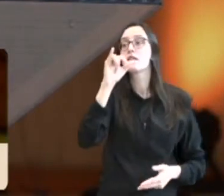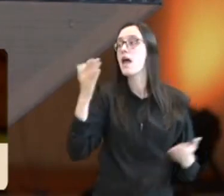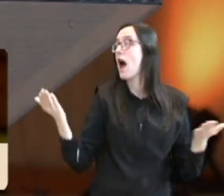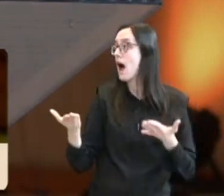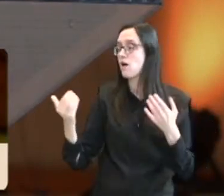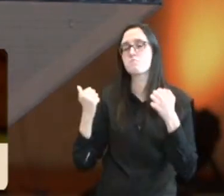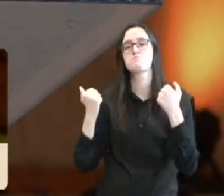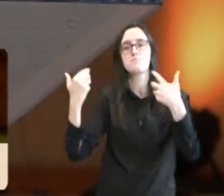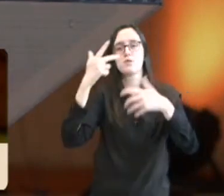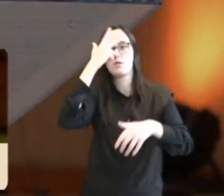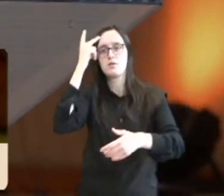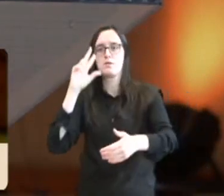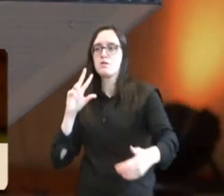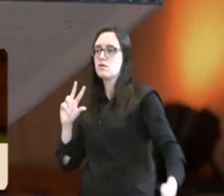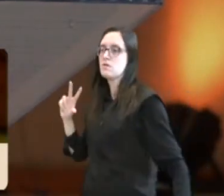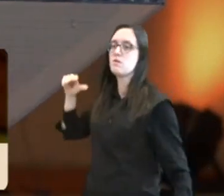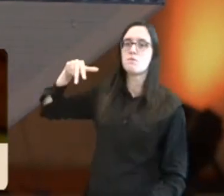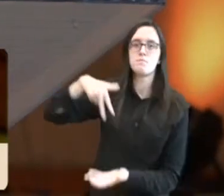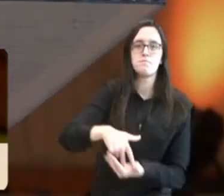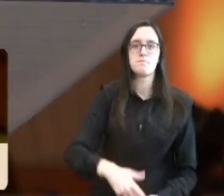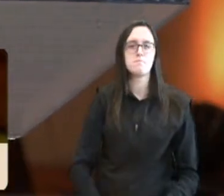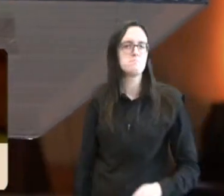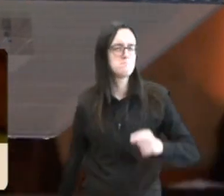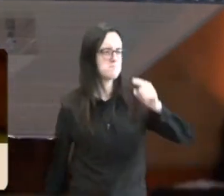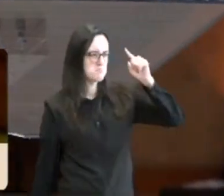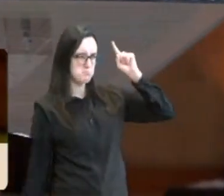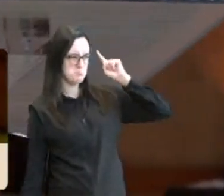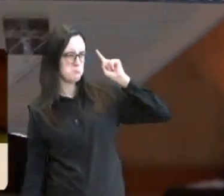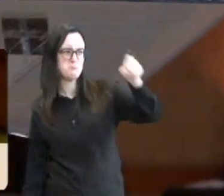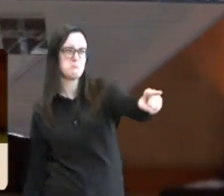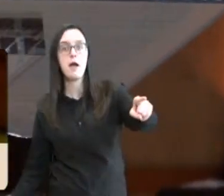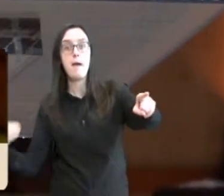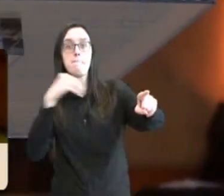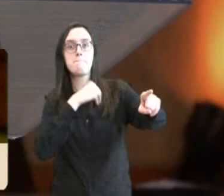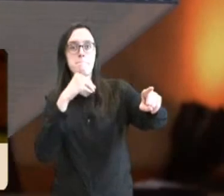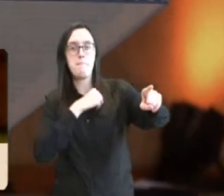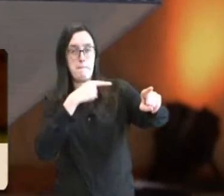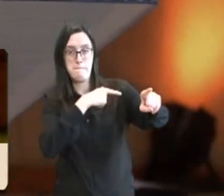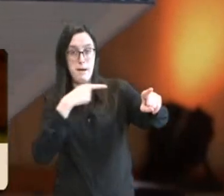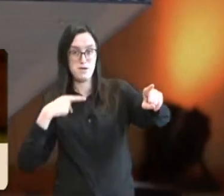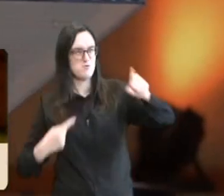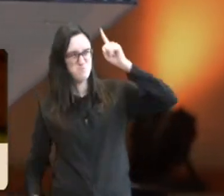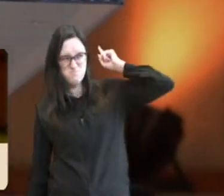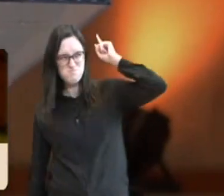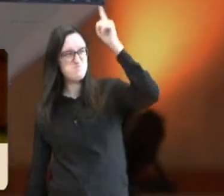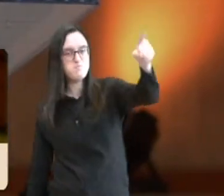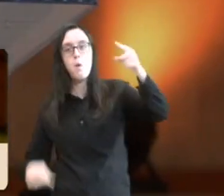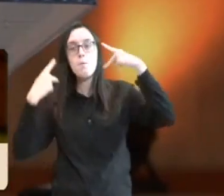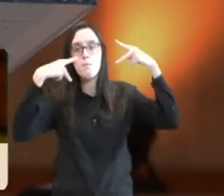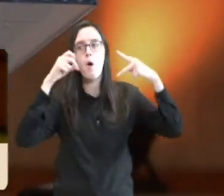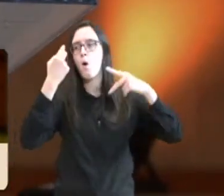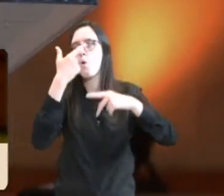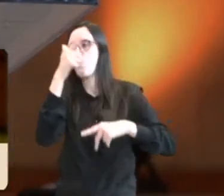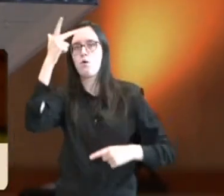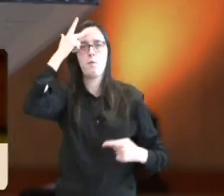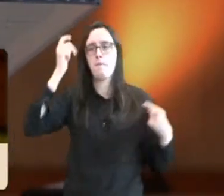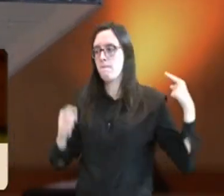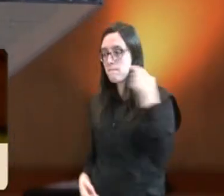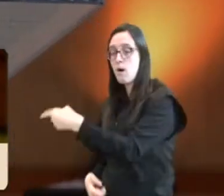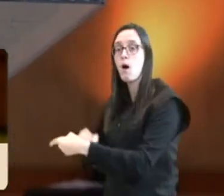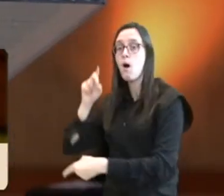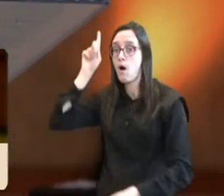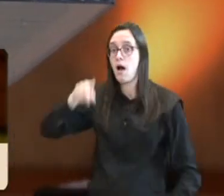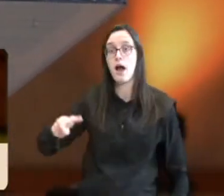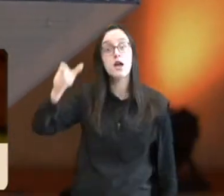no auditório e acusar o pecado do pregador, ou de algum outro irmão, ou é